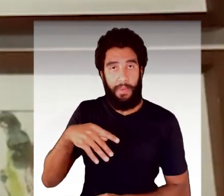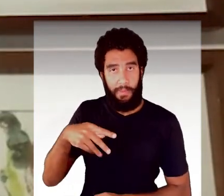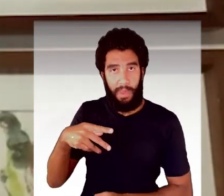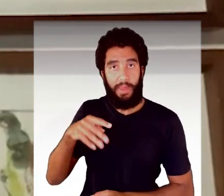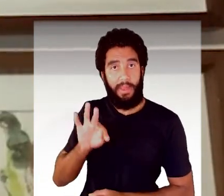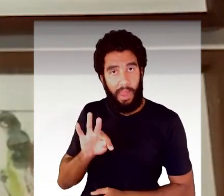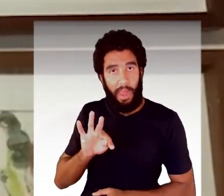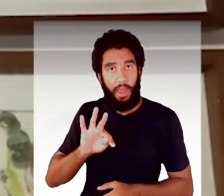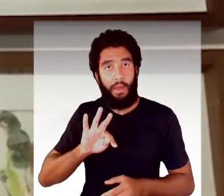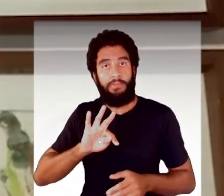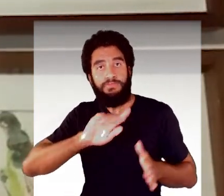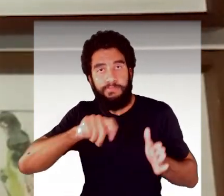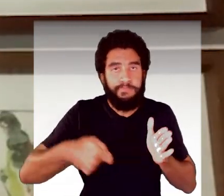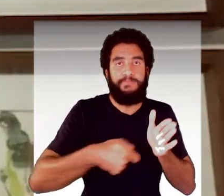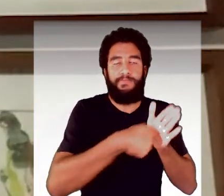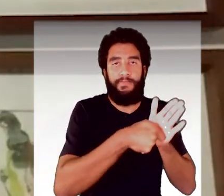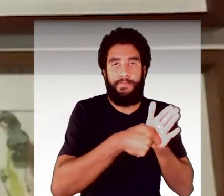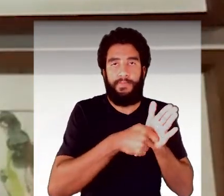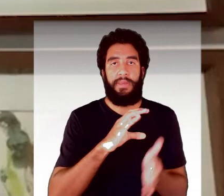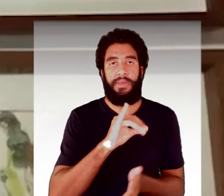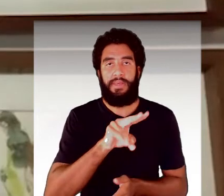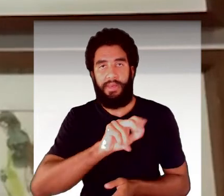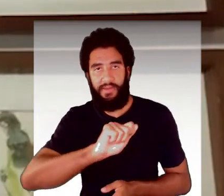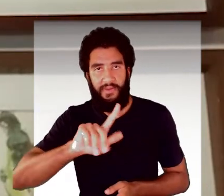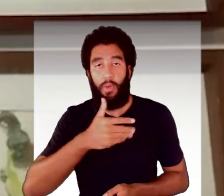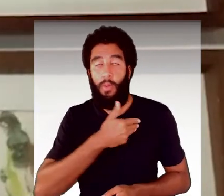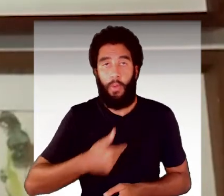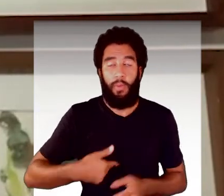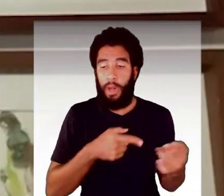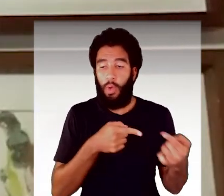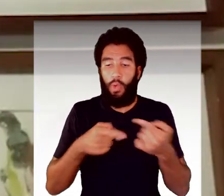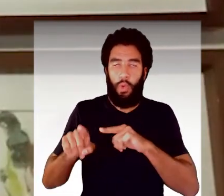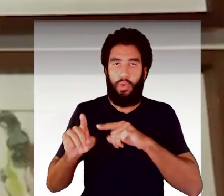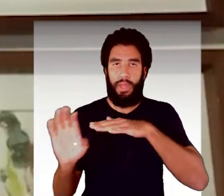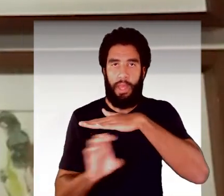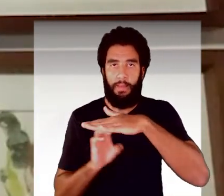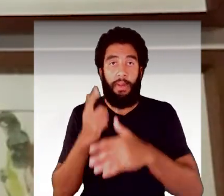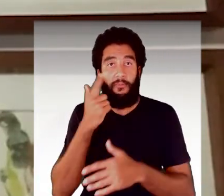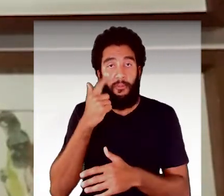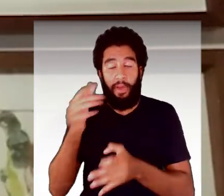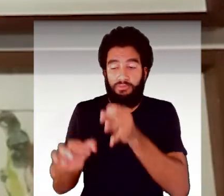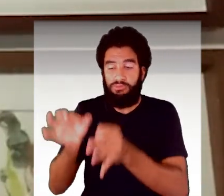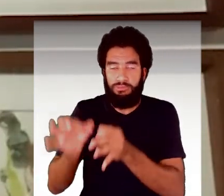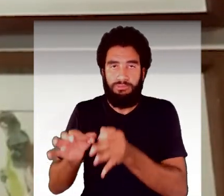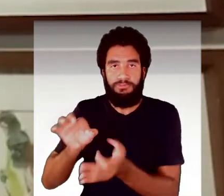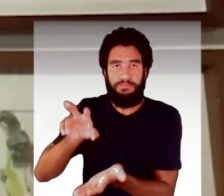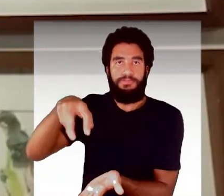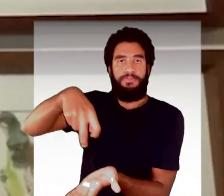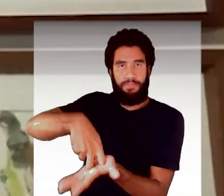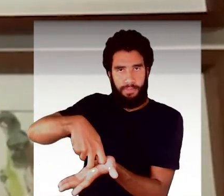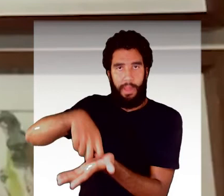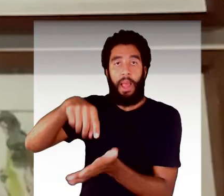Ministério Público do Trabalho ingressará com uma ação civil pública contra ela, para vê-la condenada judicialmente a